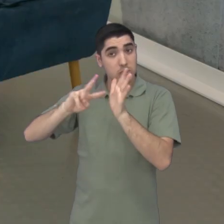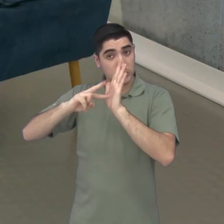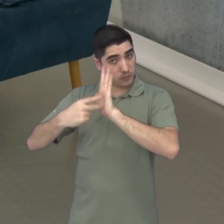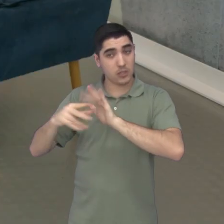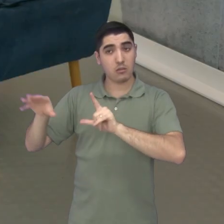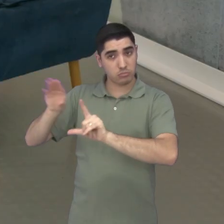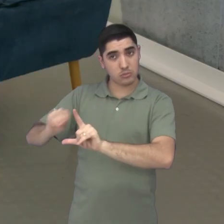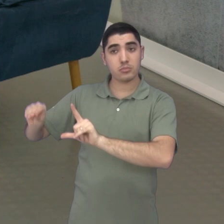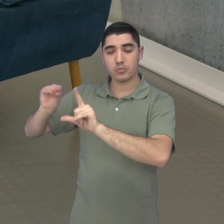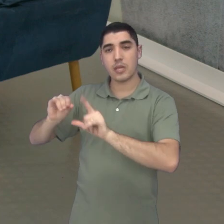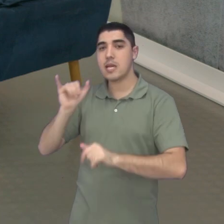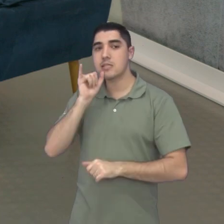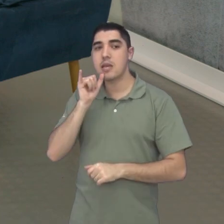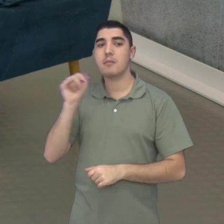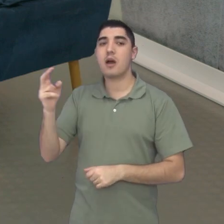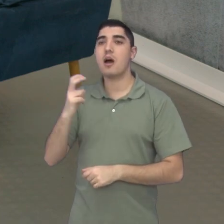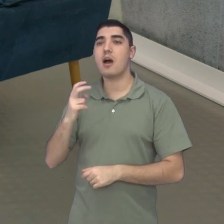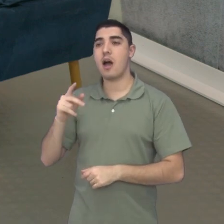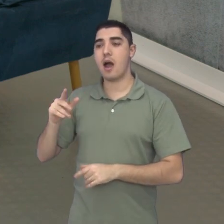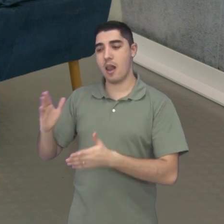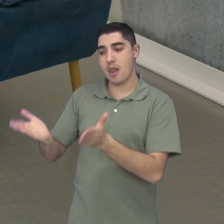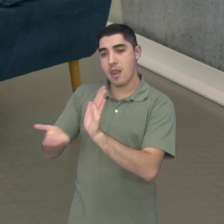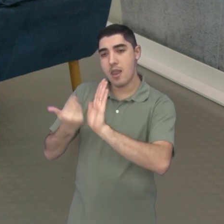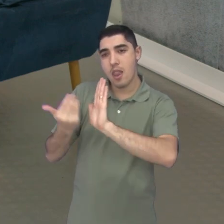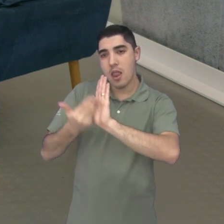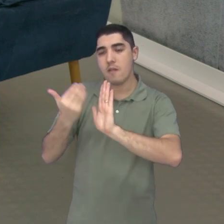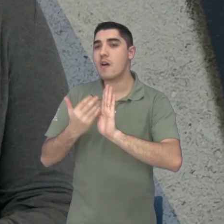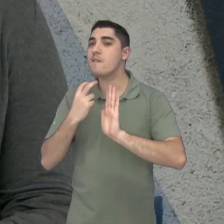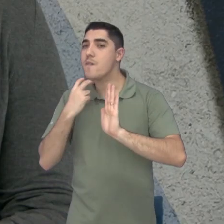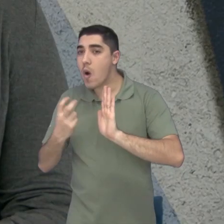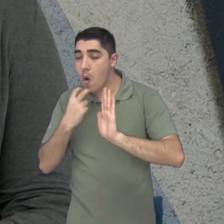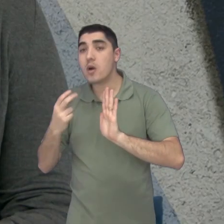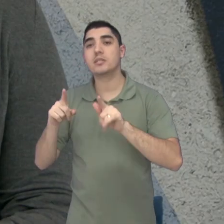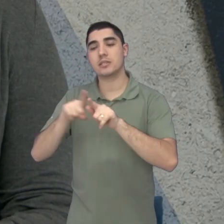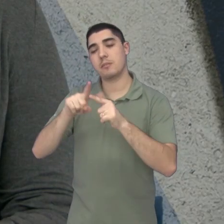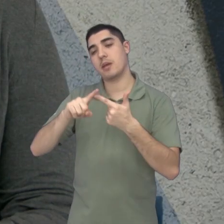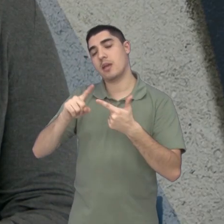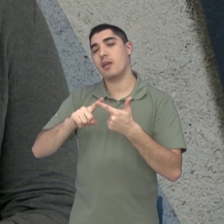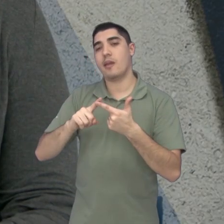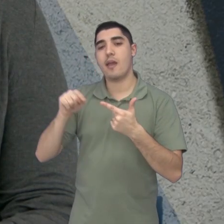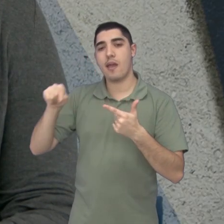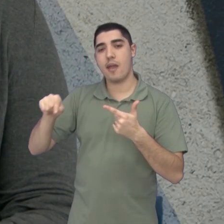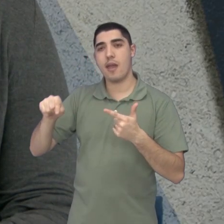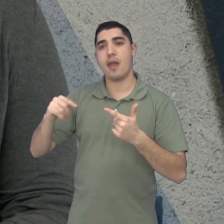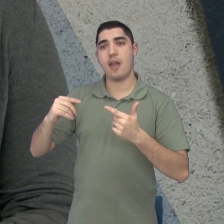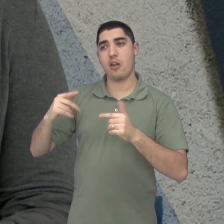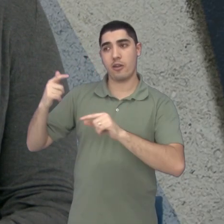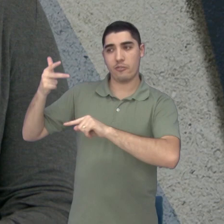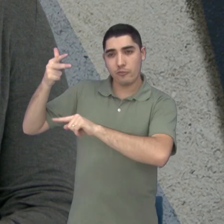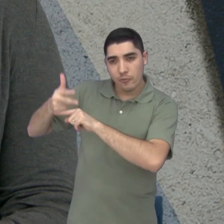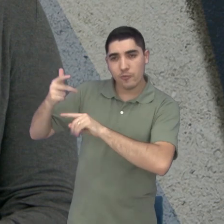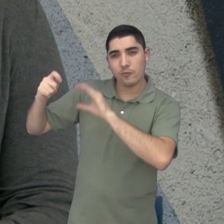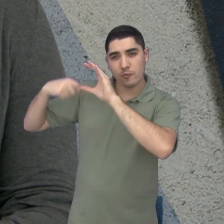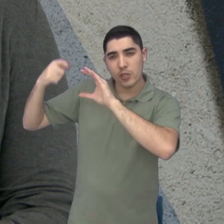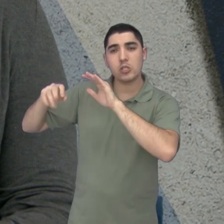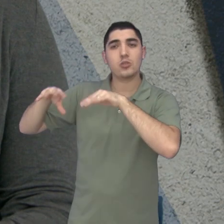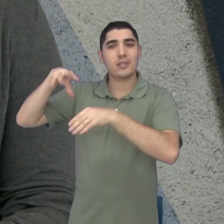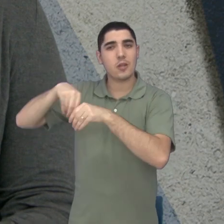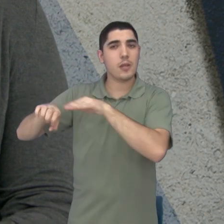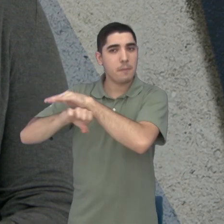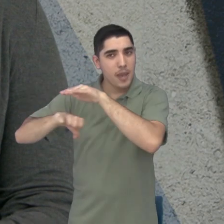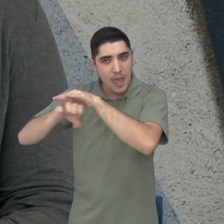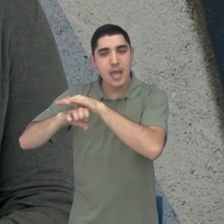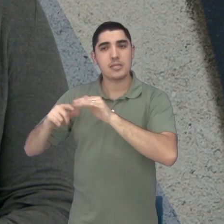Então, narração de audiolivro, ou, que nem eu falei, locução de vídeo corporativo,